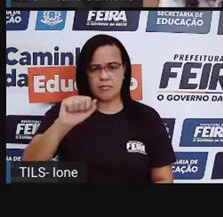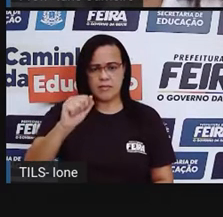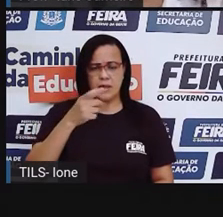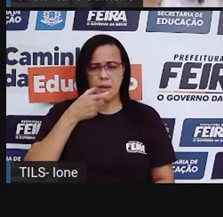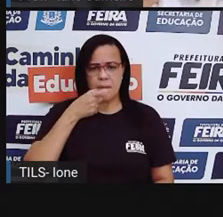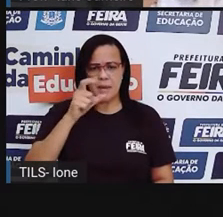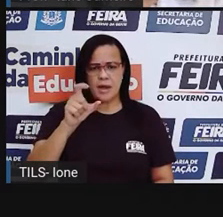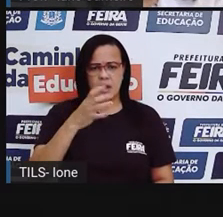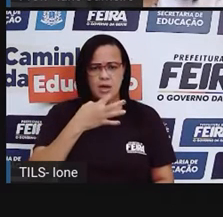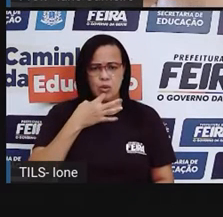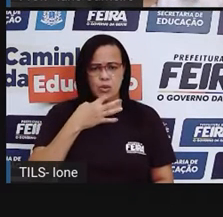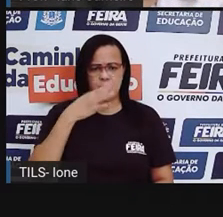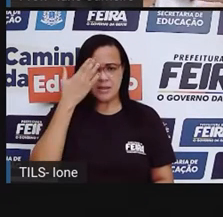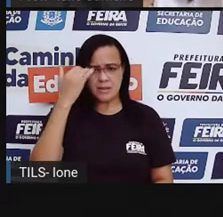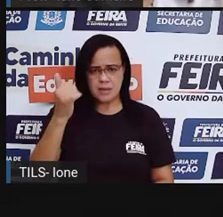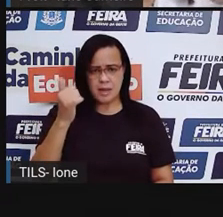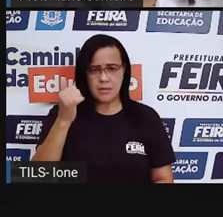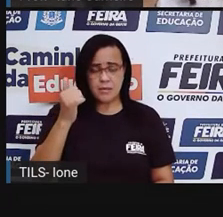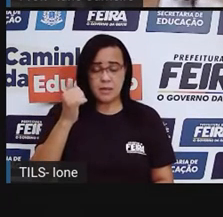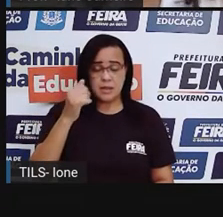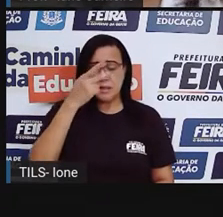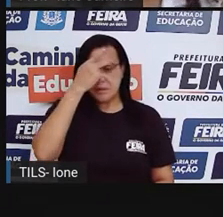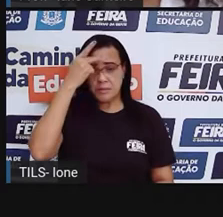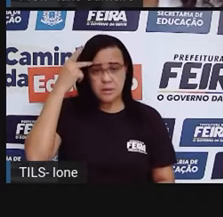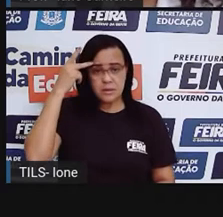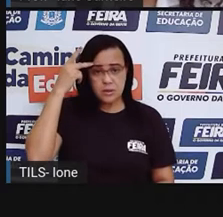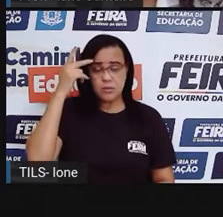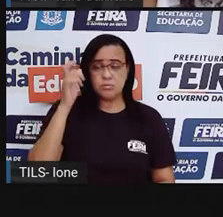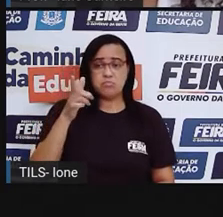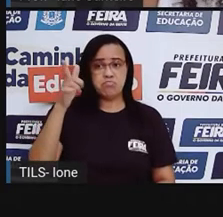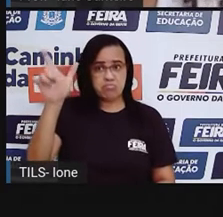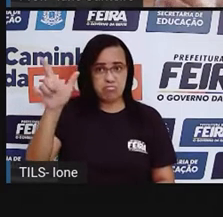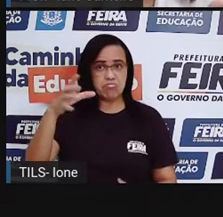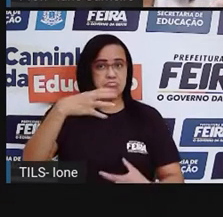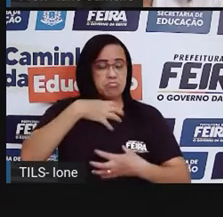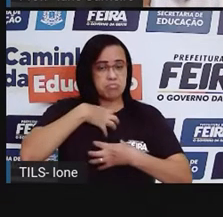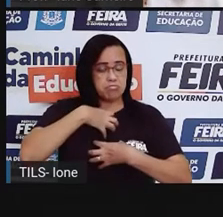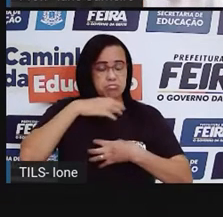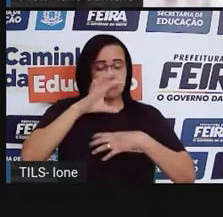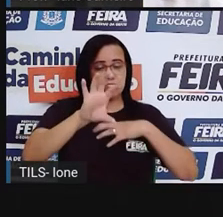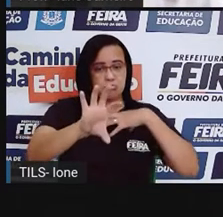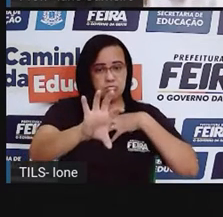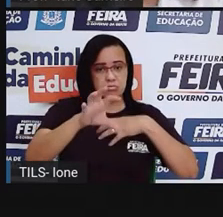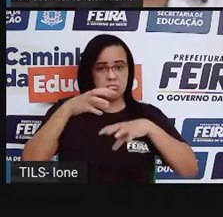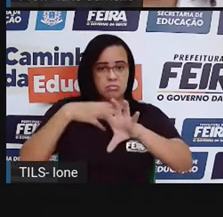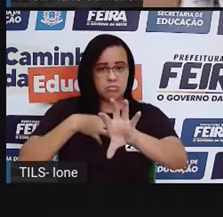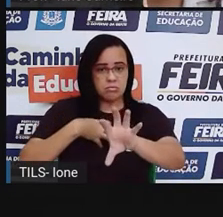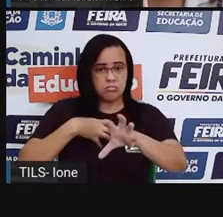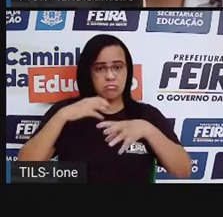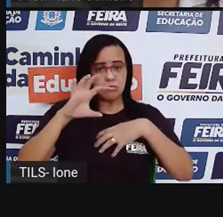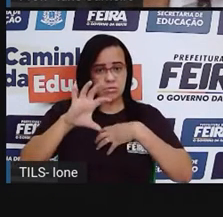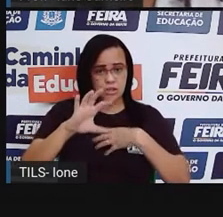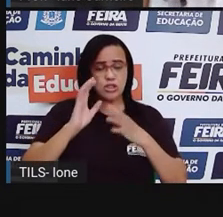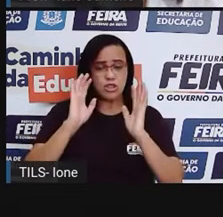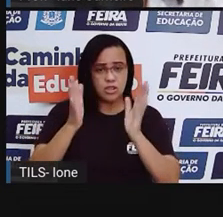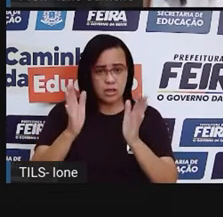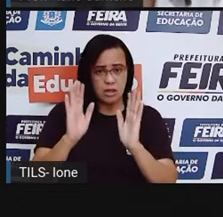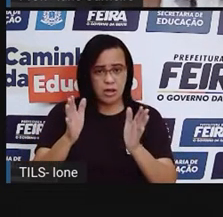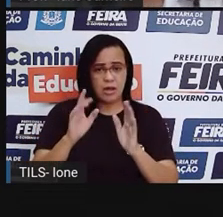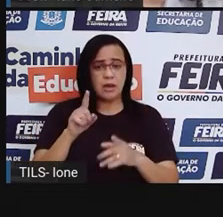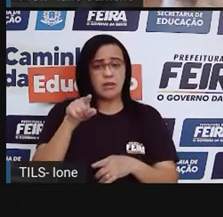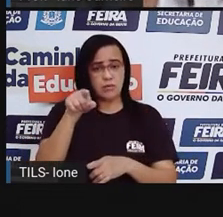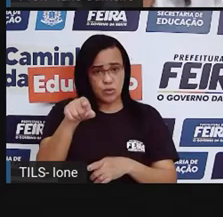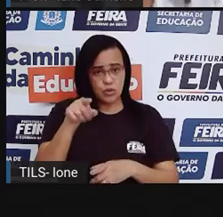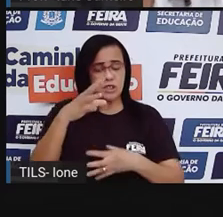em algum lugar, né? Alguém já foi empático com você? Você já teve empatia com alguma